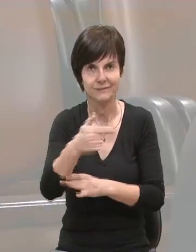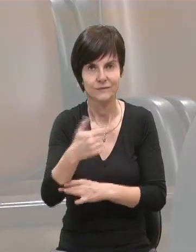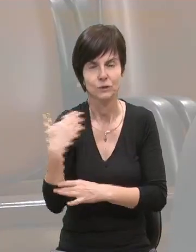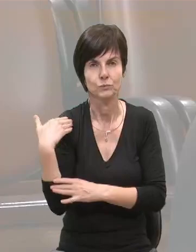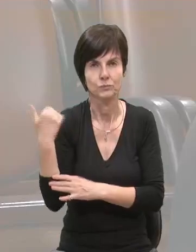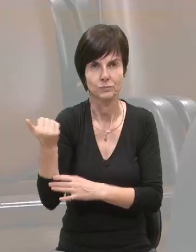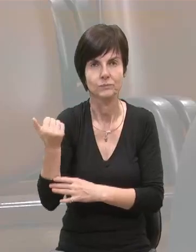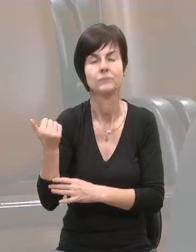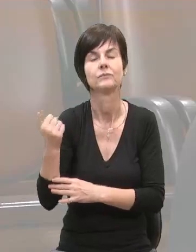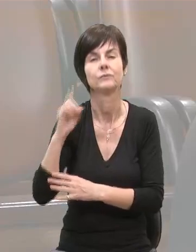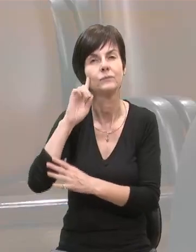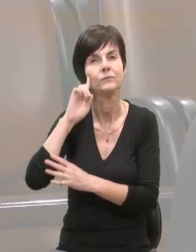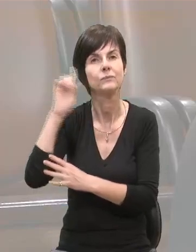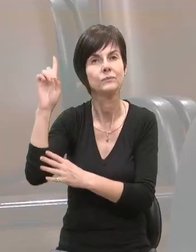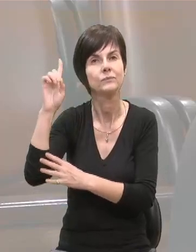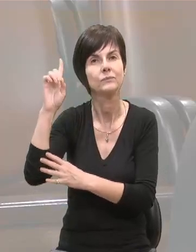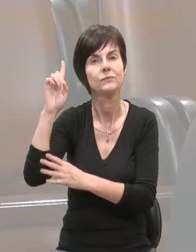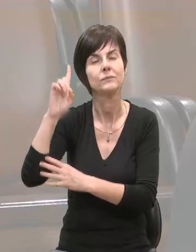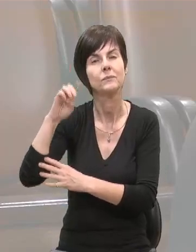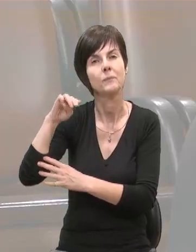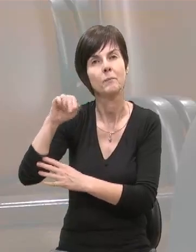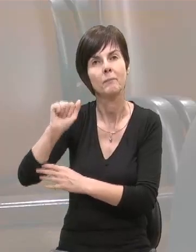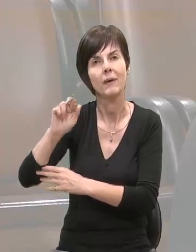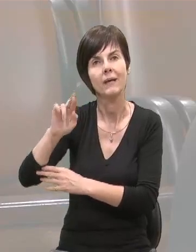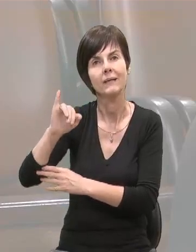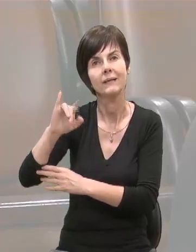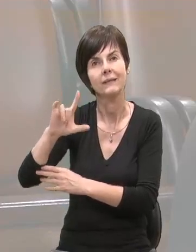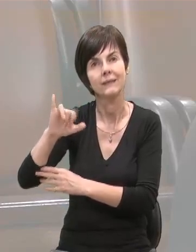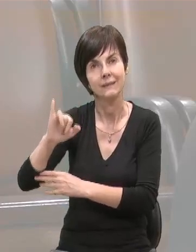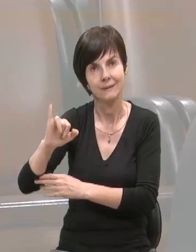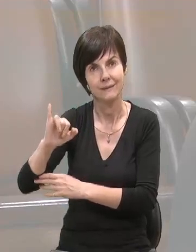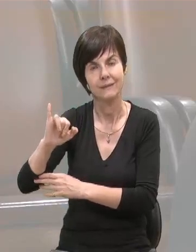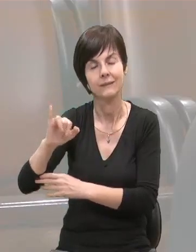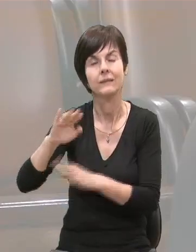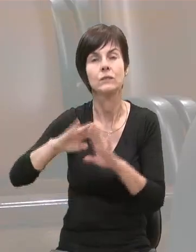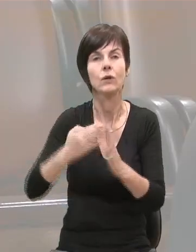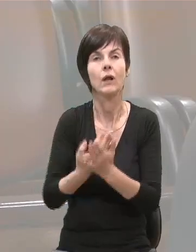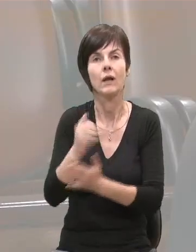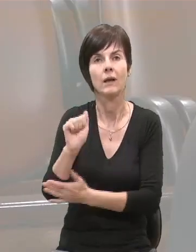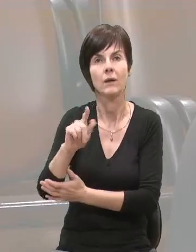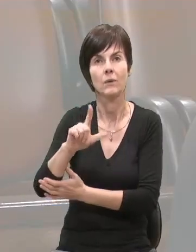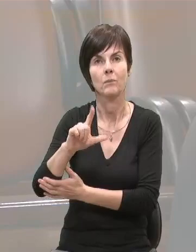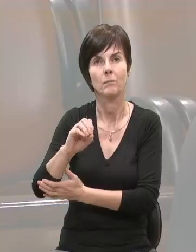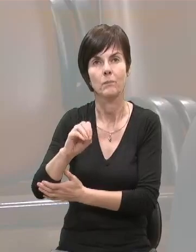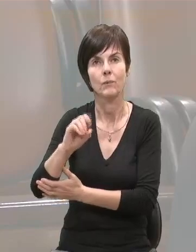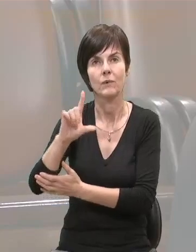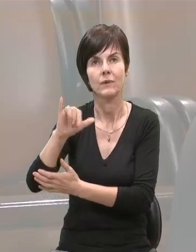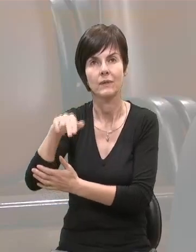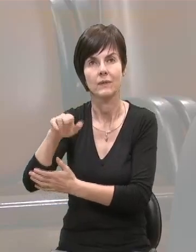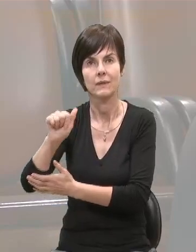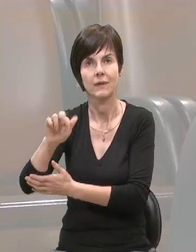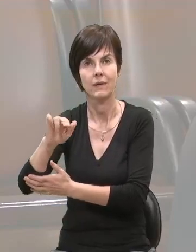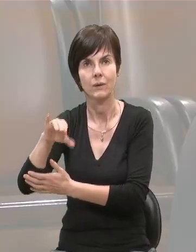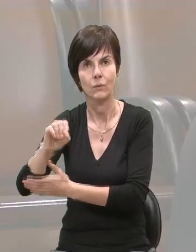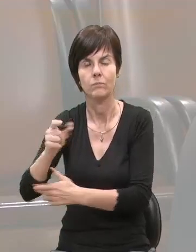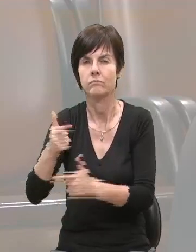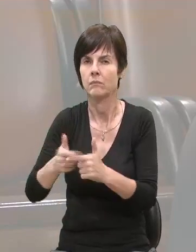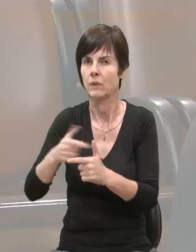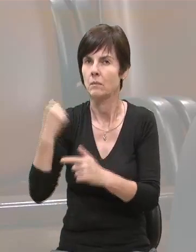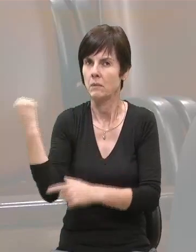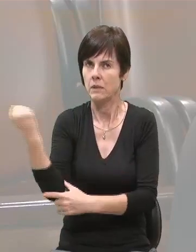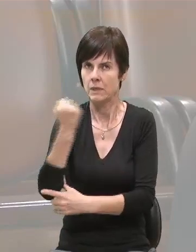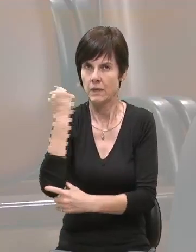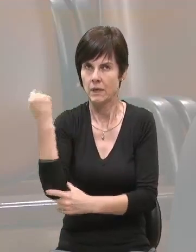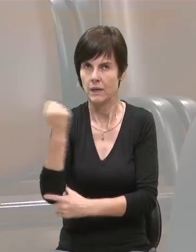lá do Apolinário, que o Apolinário está vendo uma situação muito caótica, né? E eu sei que o governador se